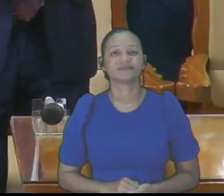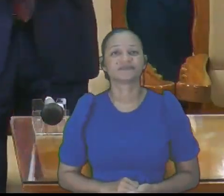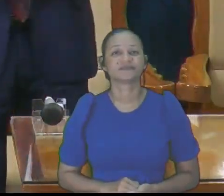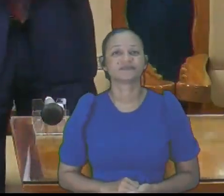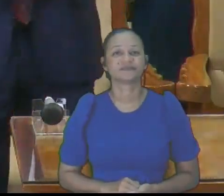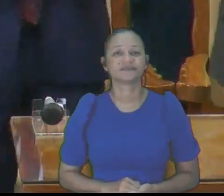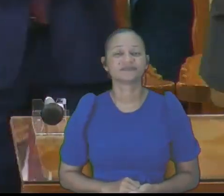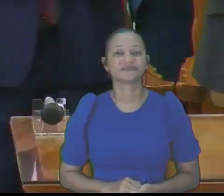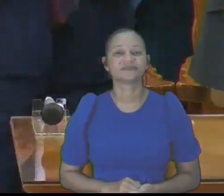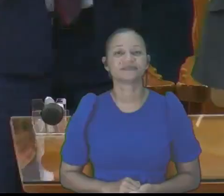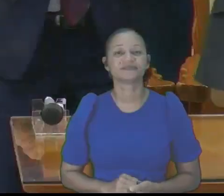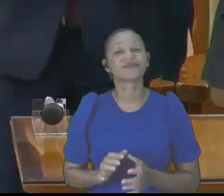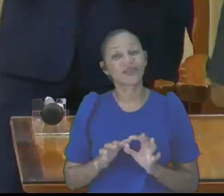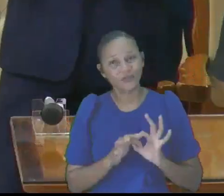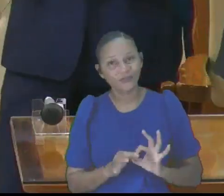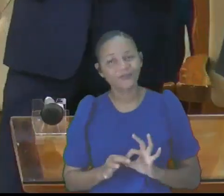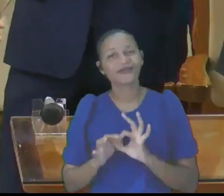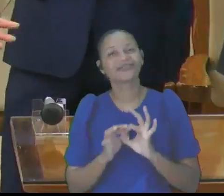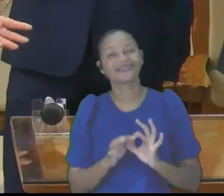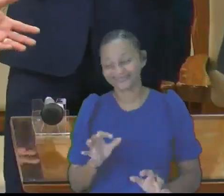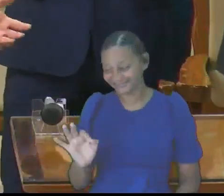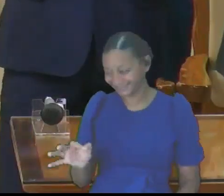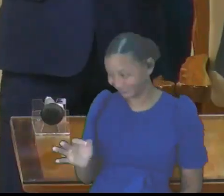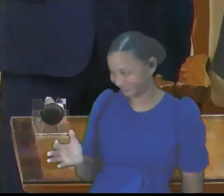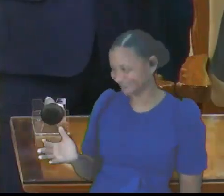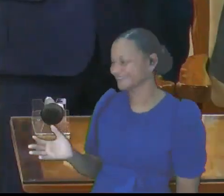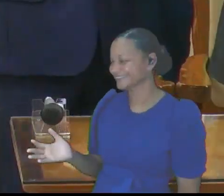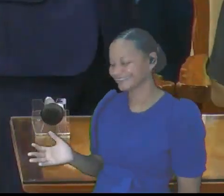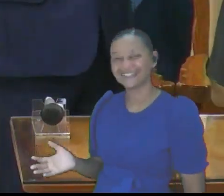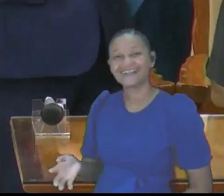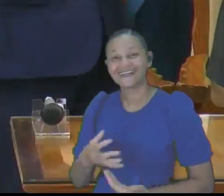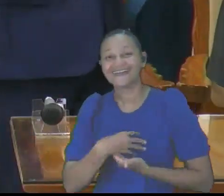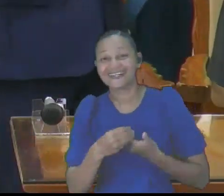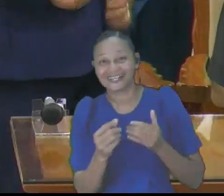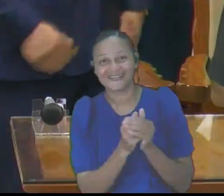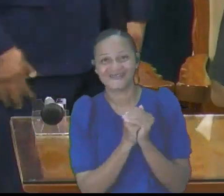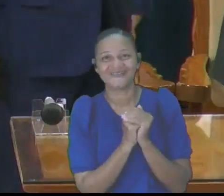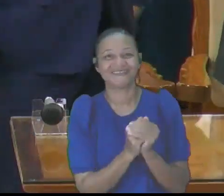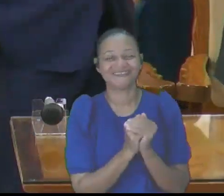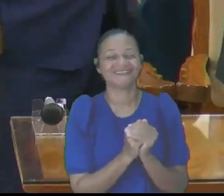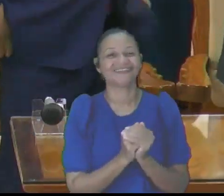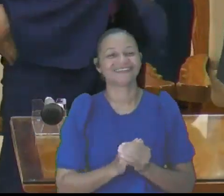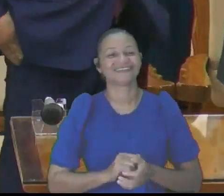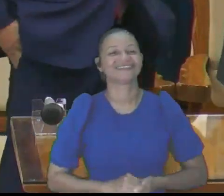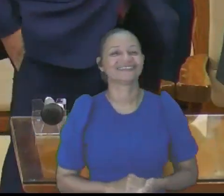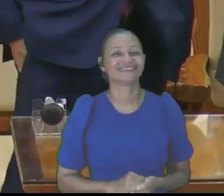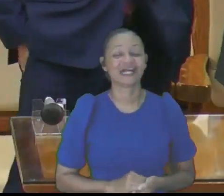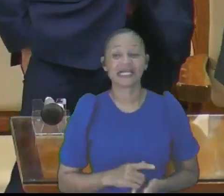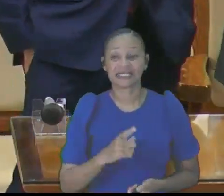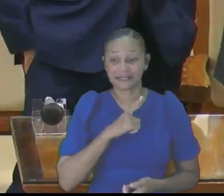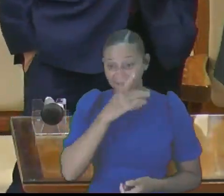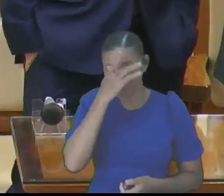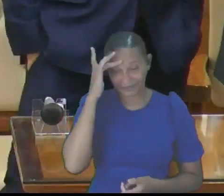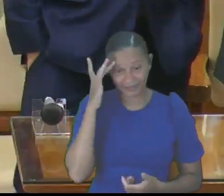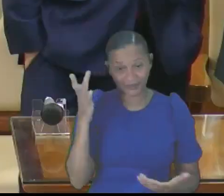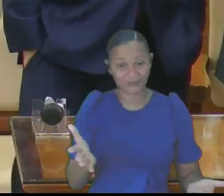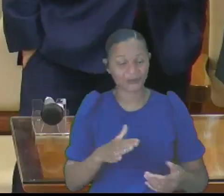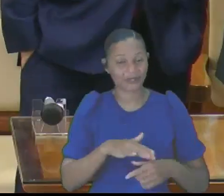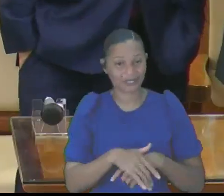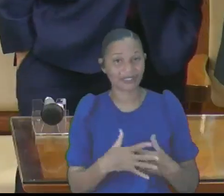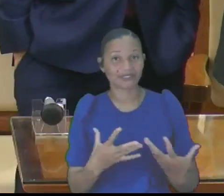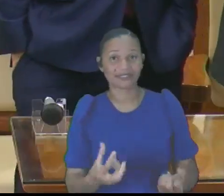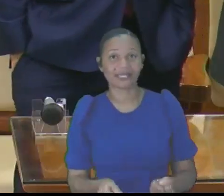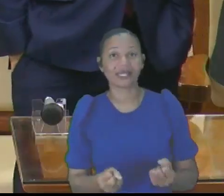mas com comunhão. Amém, né? Quem diz amém, meus irmãos? Amém. Tem alguém nesta noite para